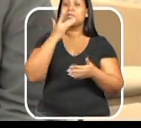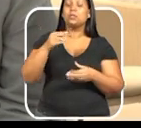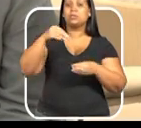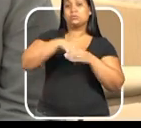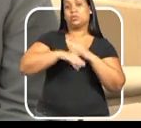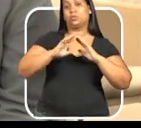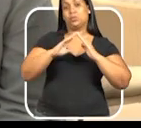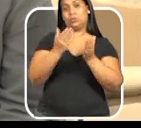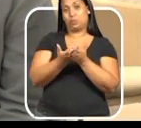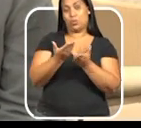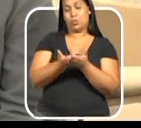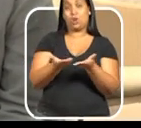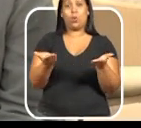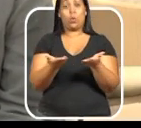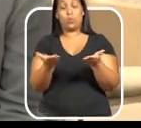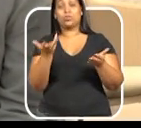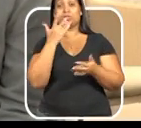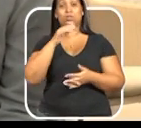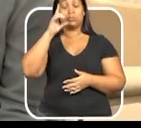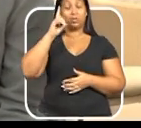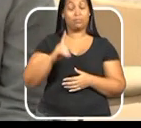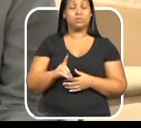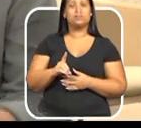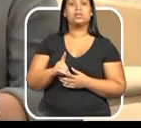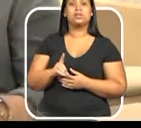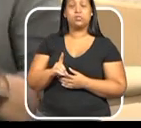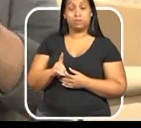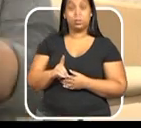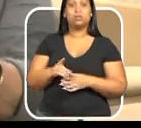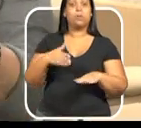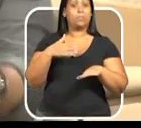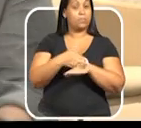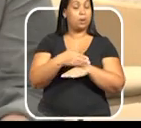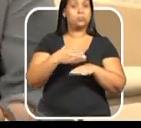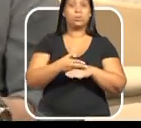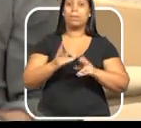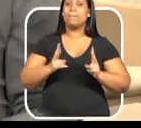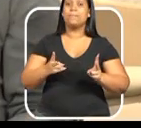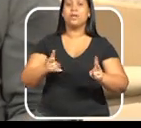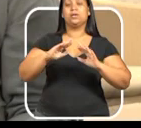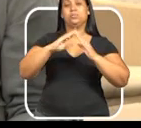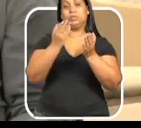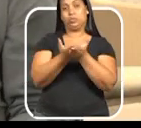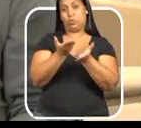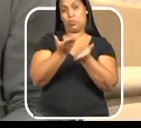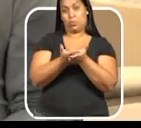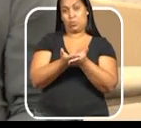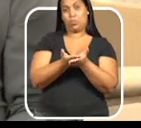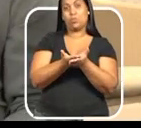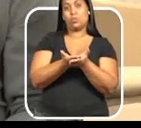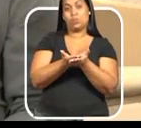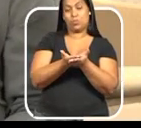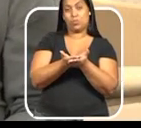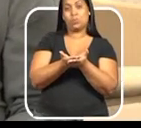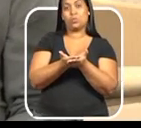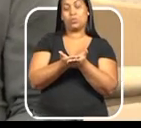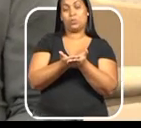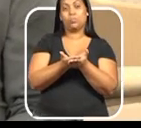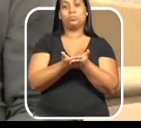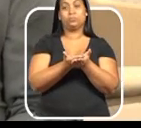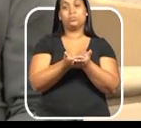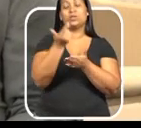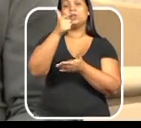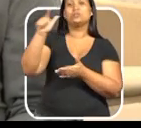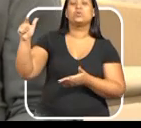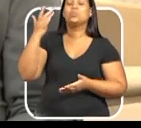escola. Né? Hoje as crianças com deficiência, elas estão frequentando a mesma escola, né, que as